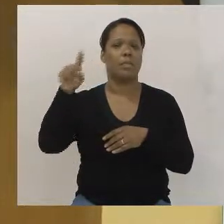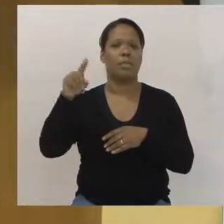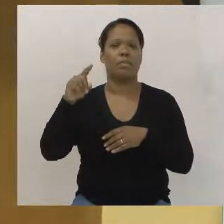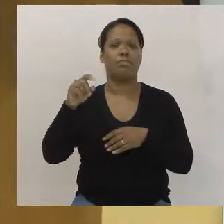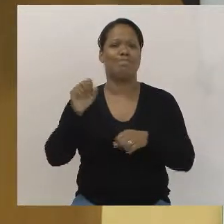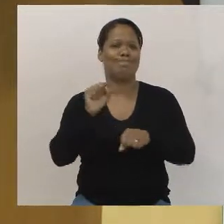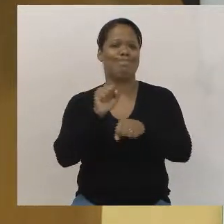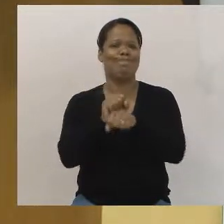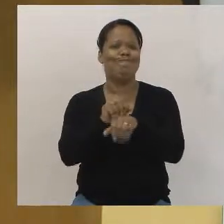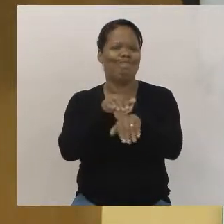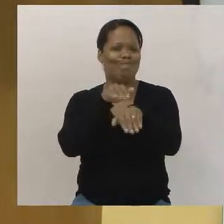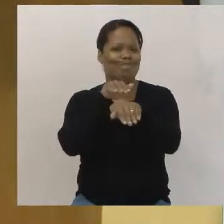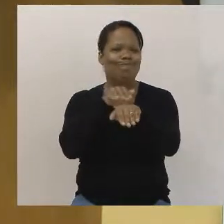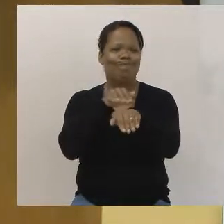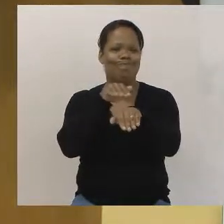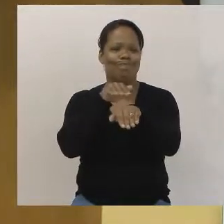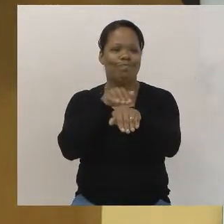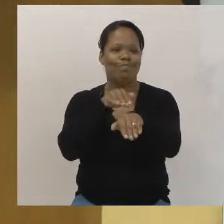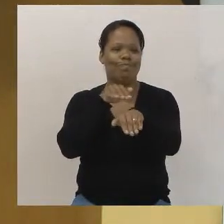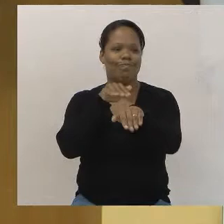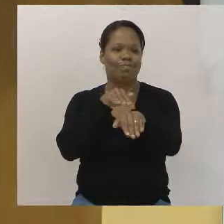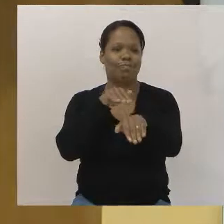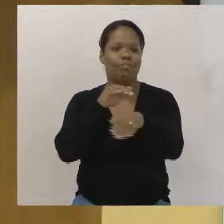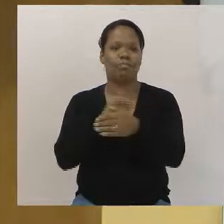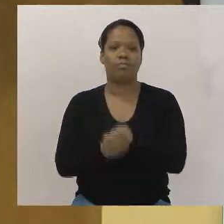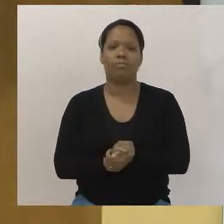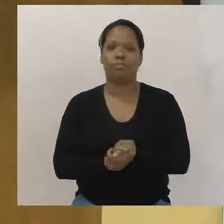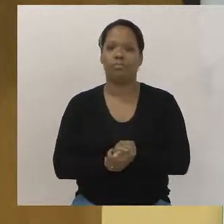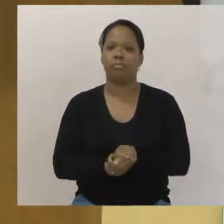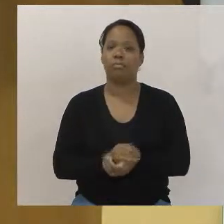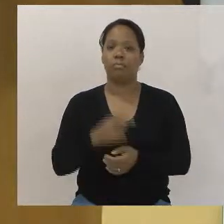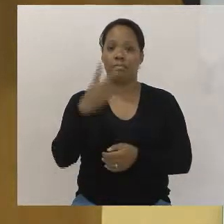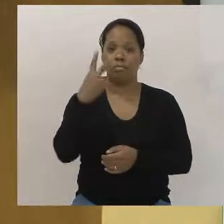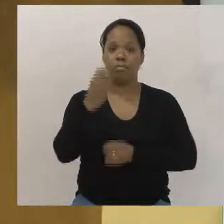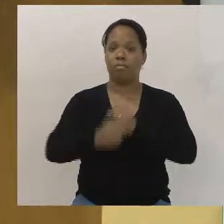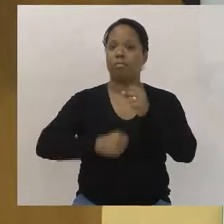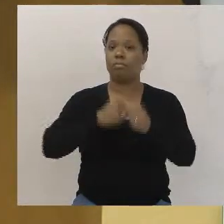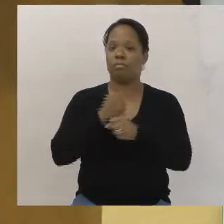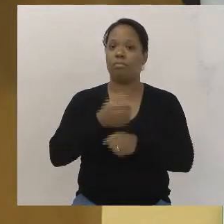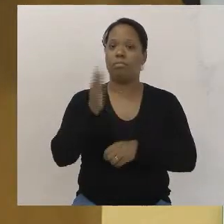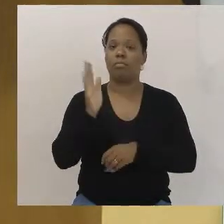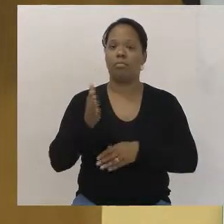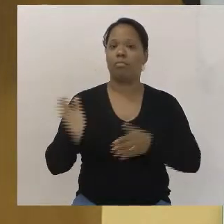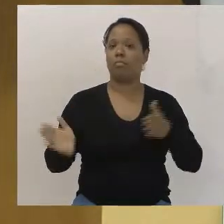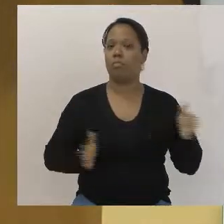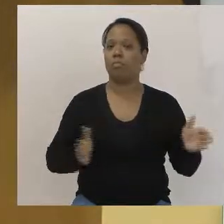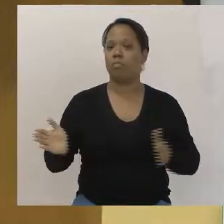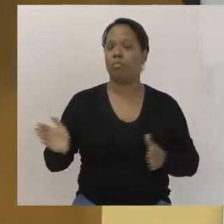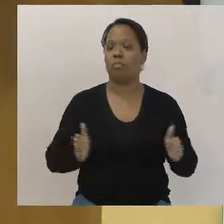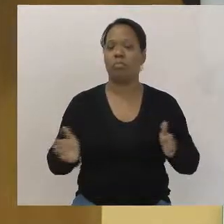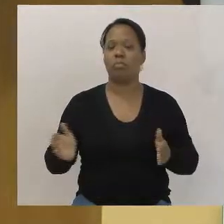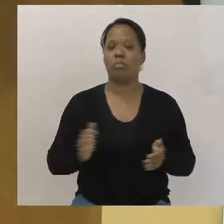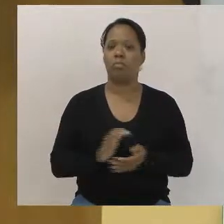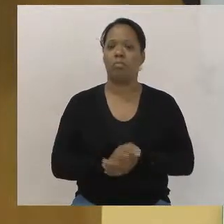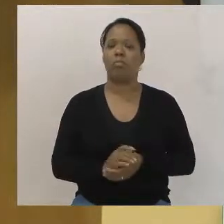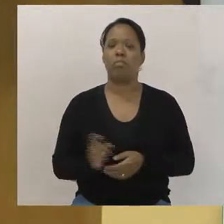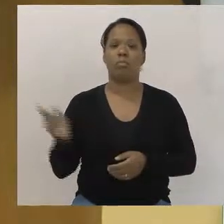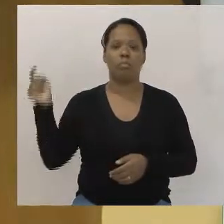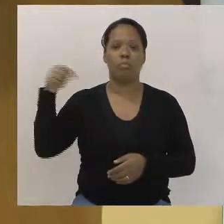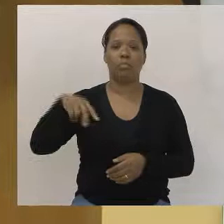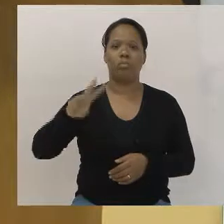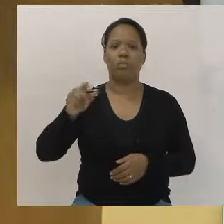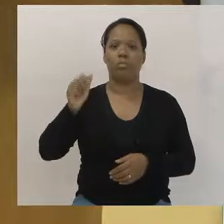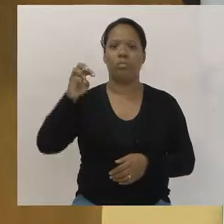tinha travado e pasme dois anos e meio de governo e como vereador valmir que veio aqui